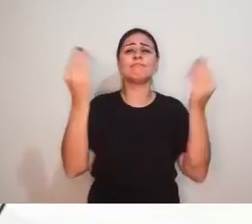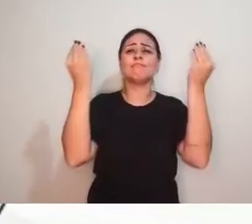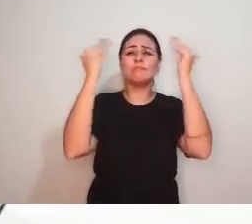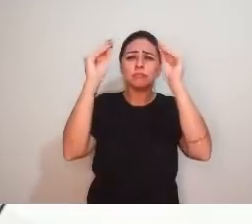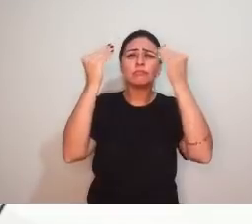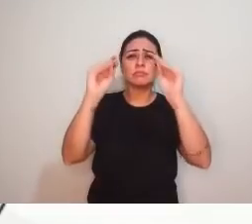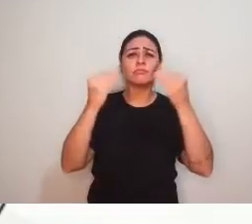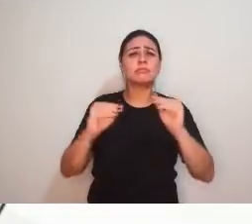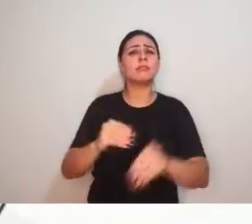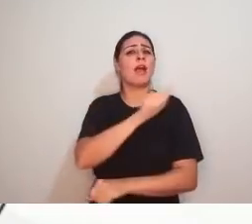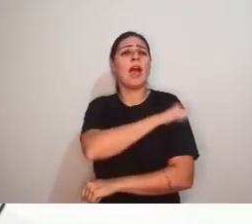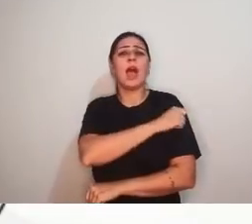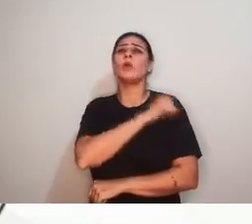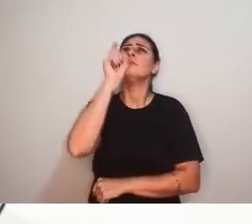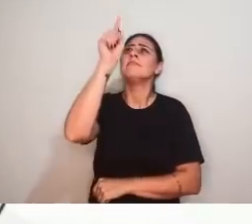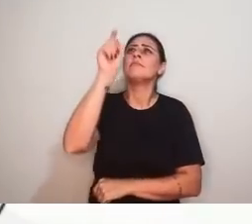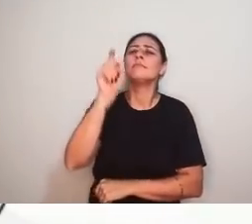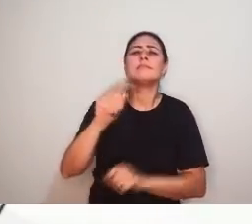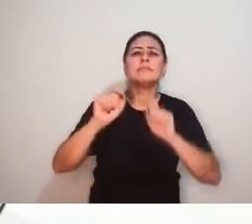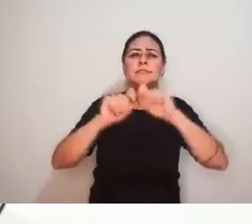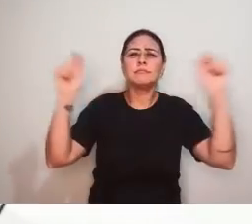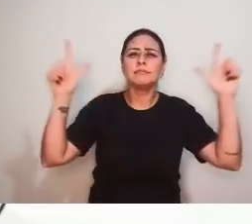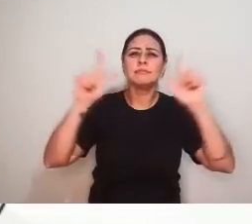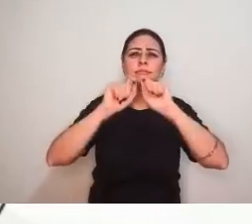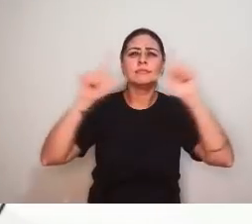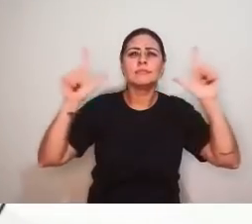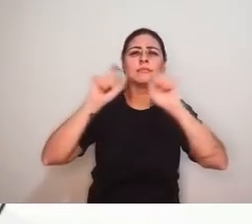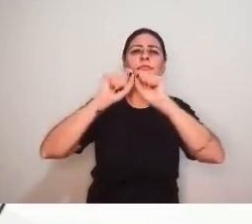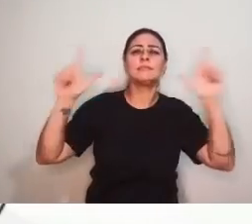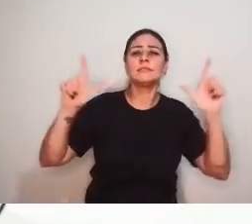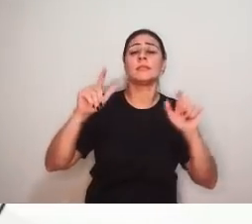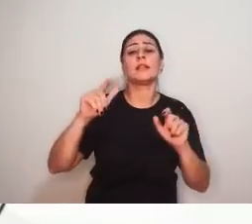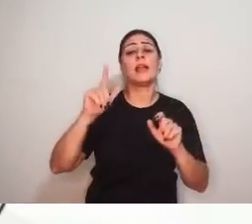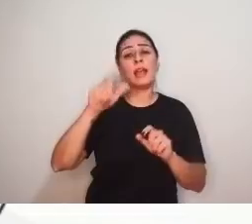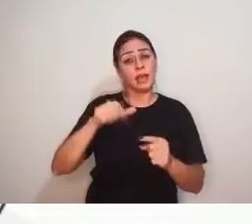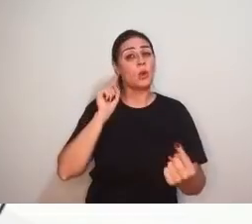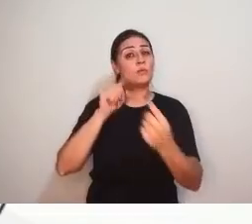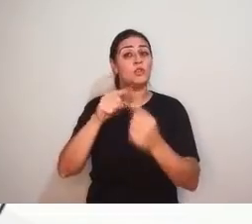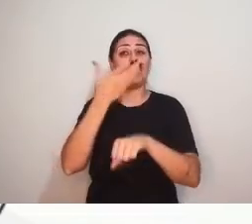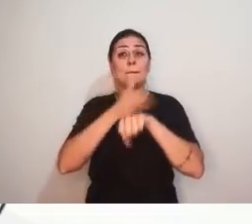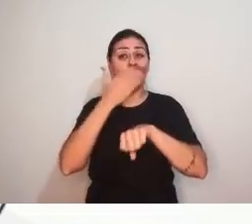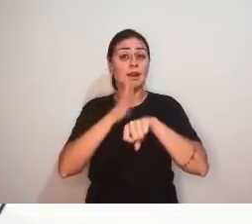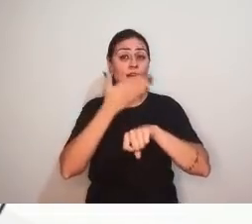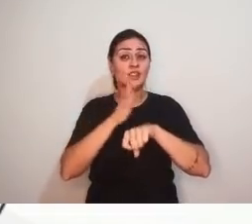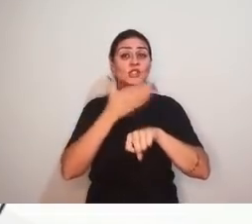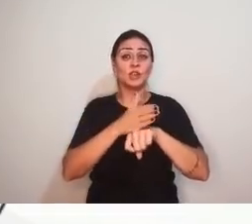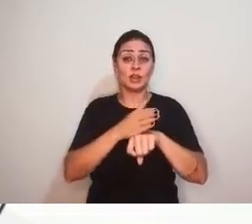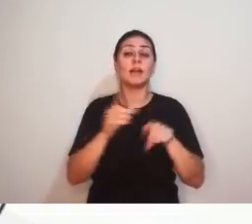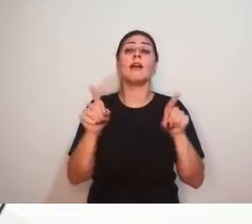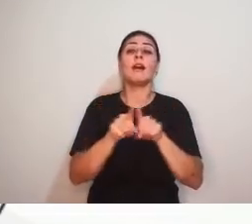portais de notícia para eu, enquanto docente, buscar o que eu quero que ele veja, intencionalmente, né, pela minha prática,